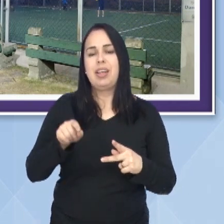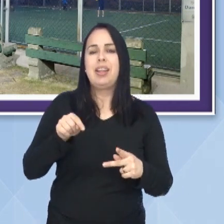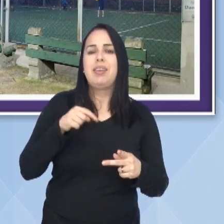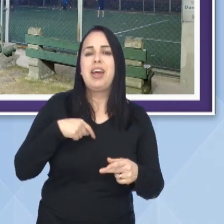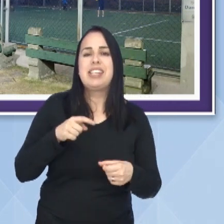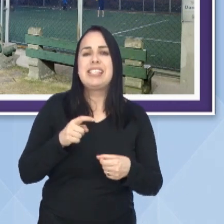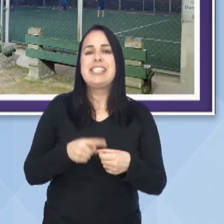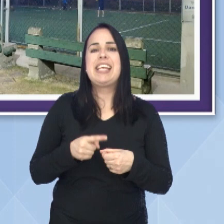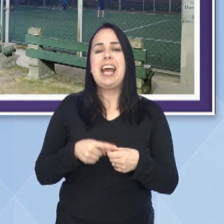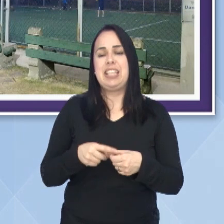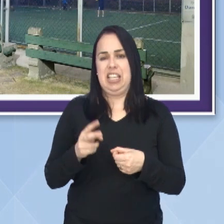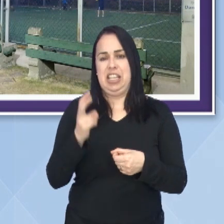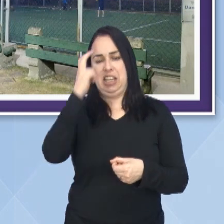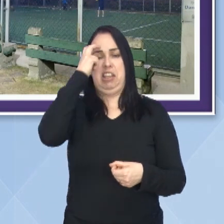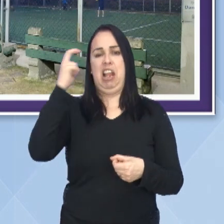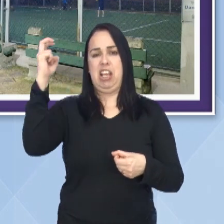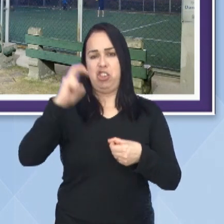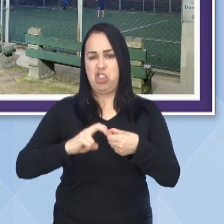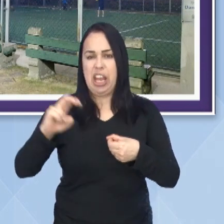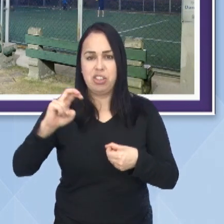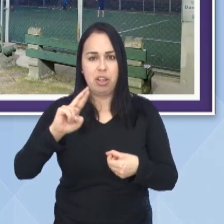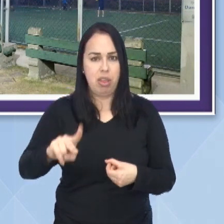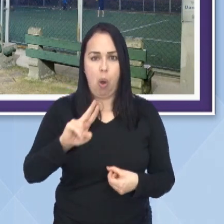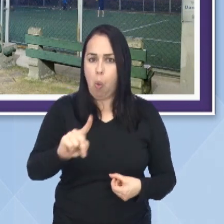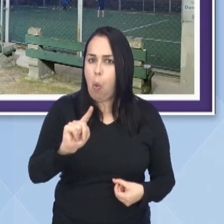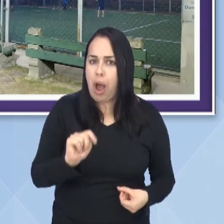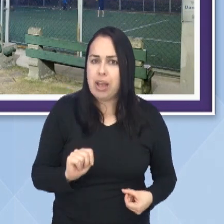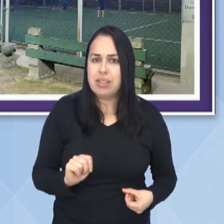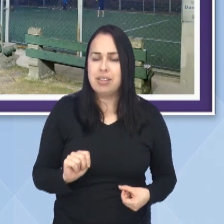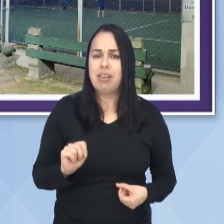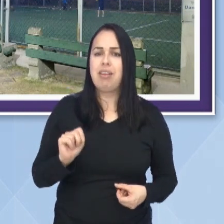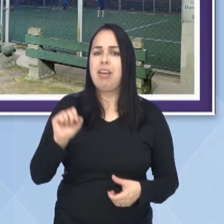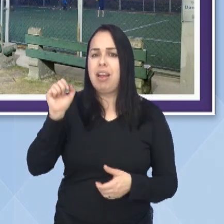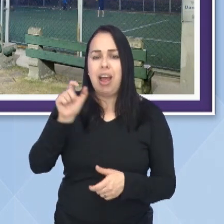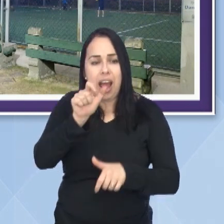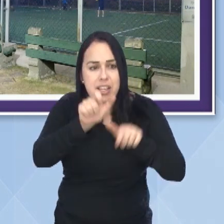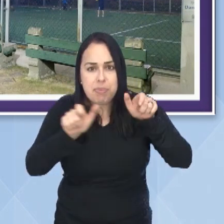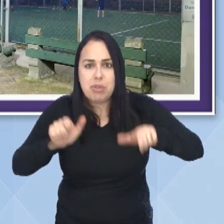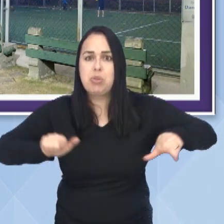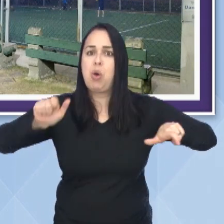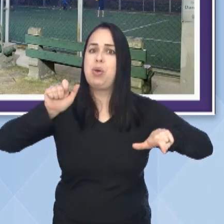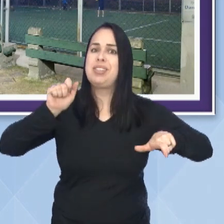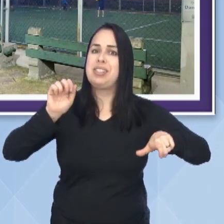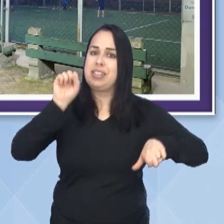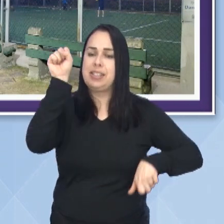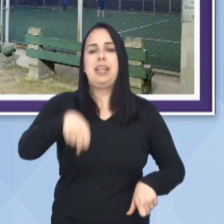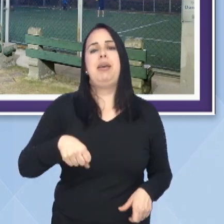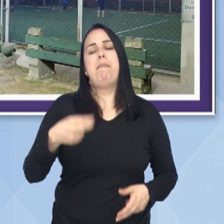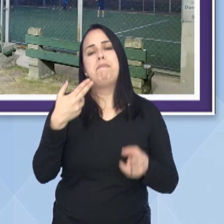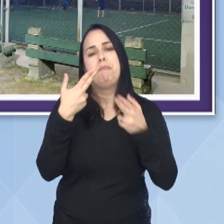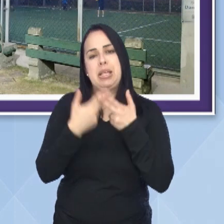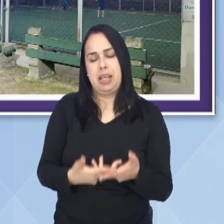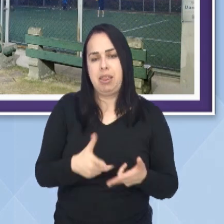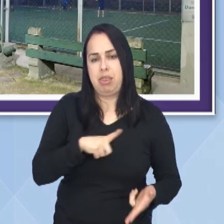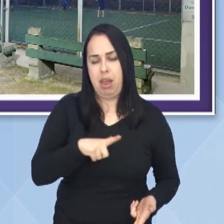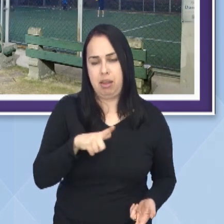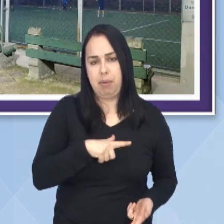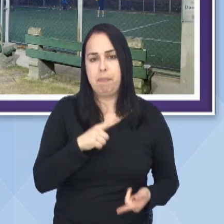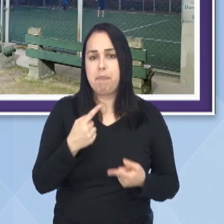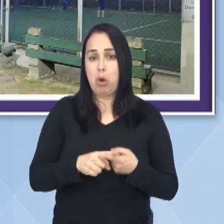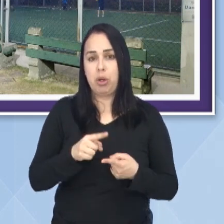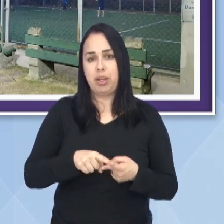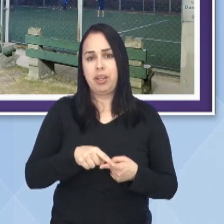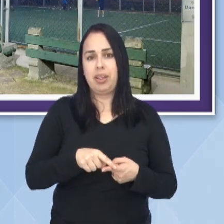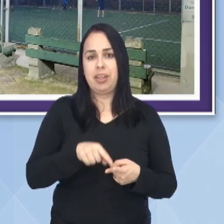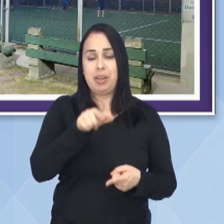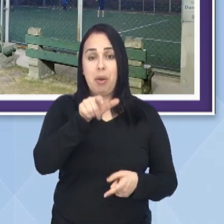cidade inteligente, não é a cidade resiliente. Resilientes são os moradores, é a população. Porque esse